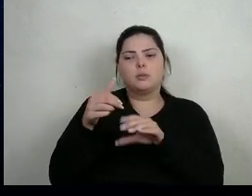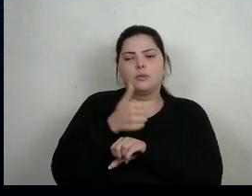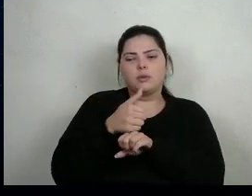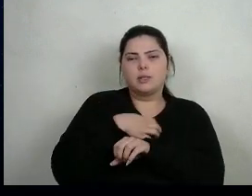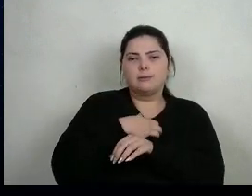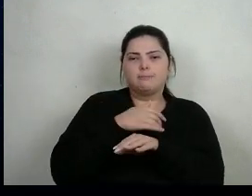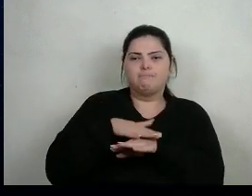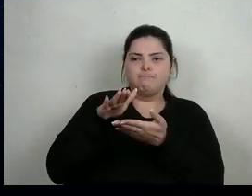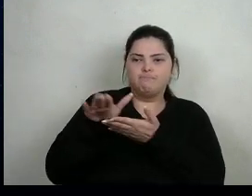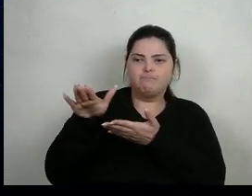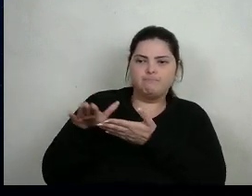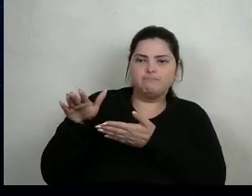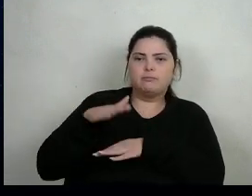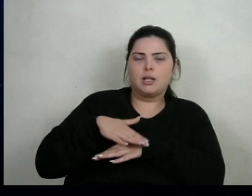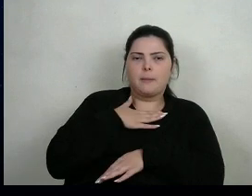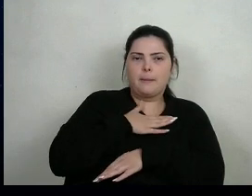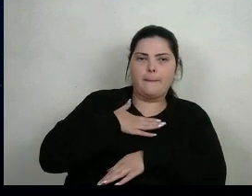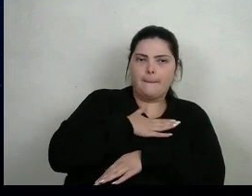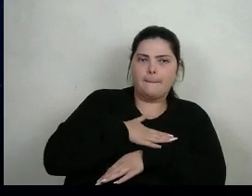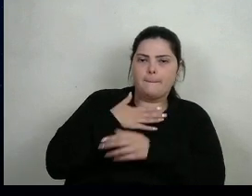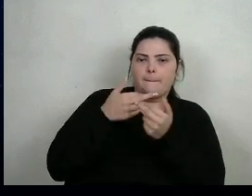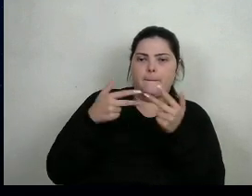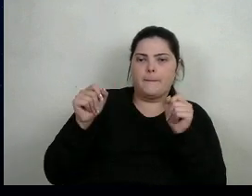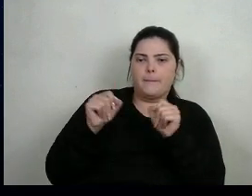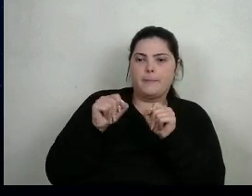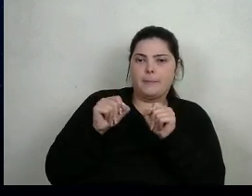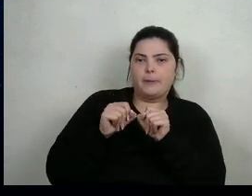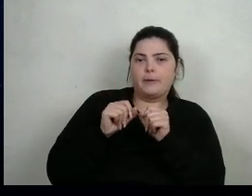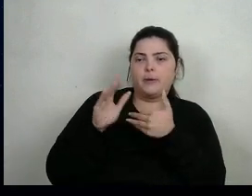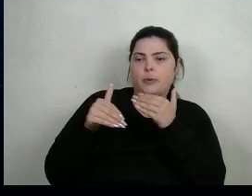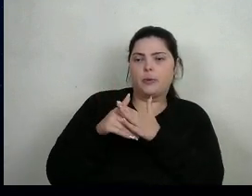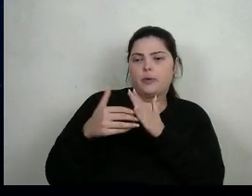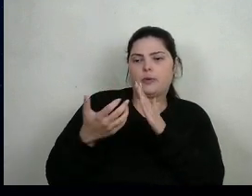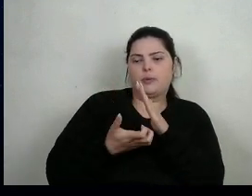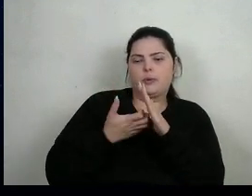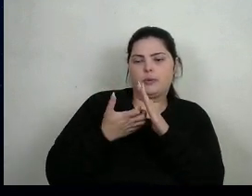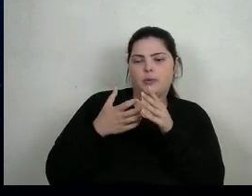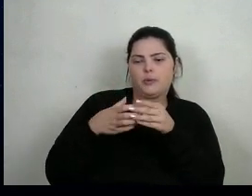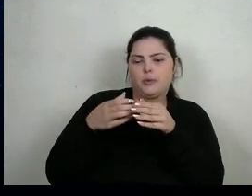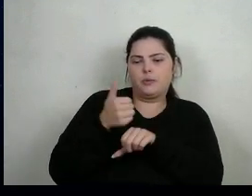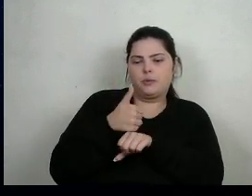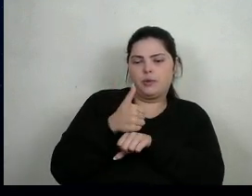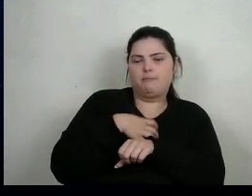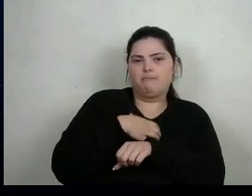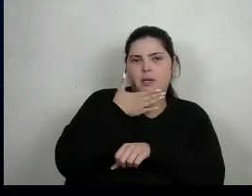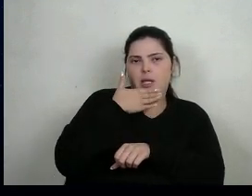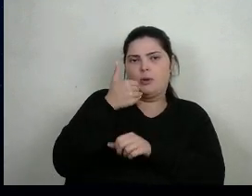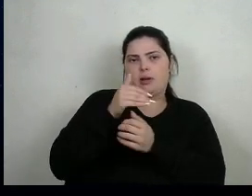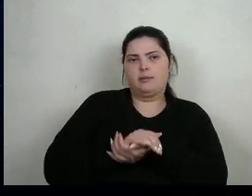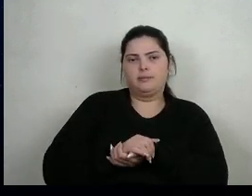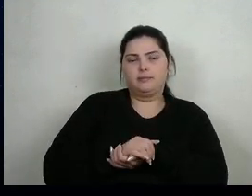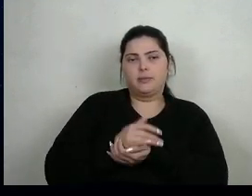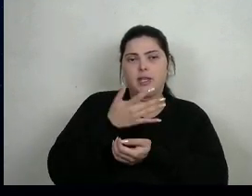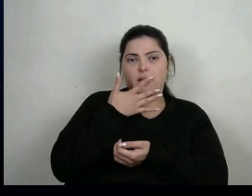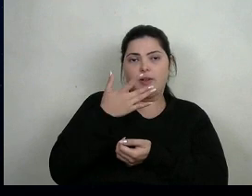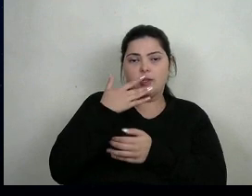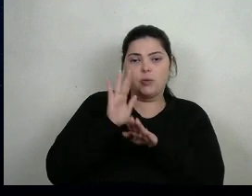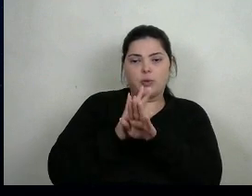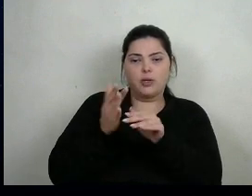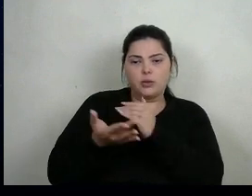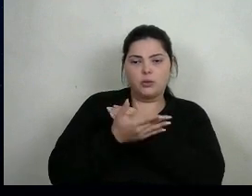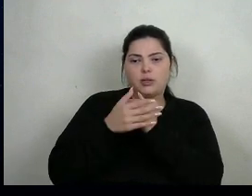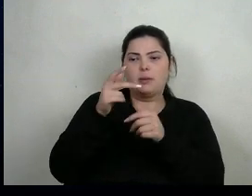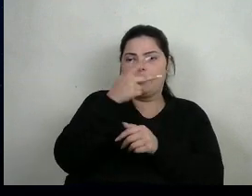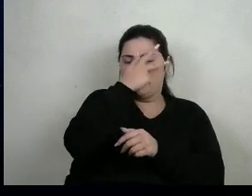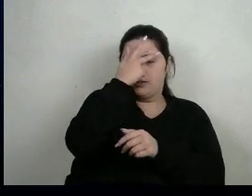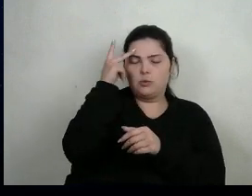se sente mais realizada com que ela tá fazendo o clima todo dentro da equipe melhora a gente facilita a colaboração entre as pessoas da